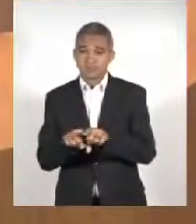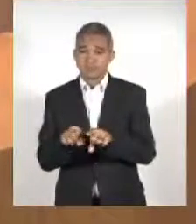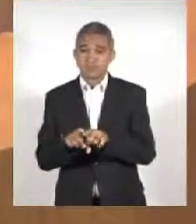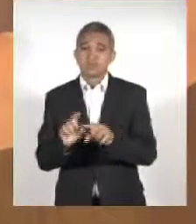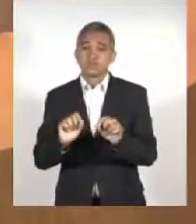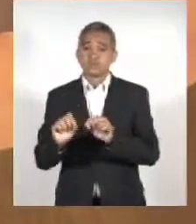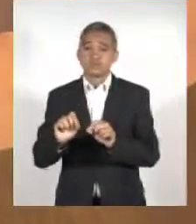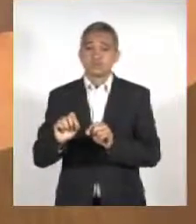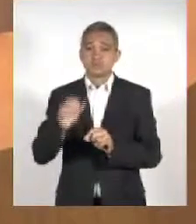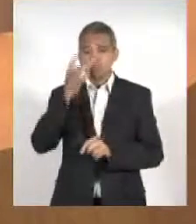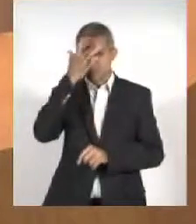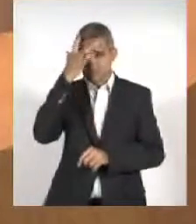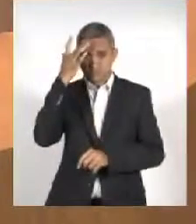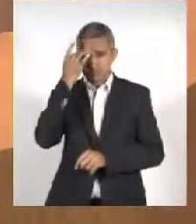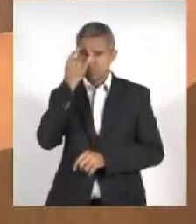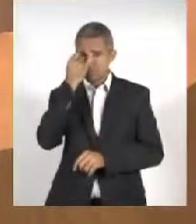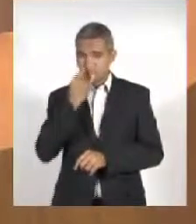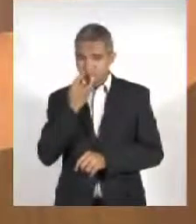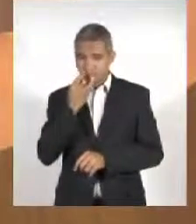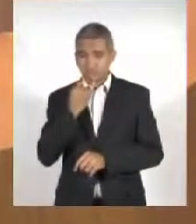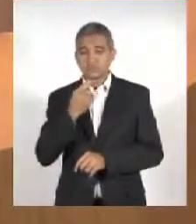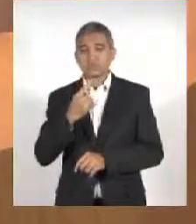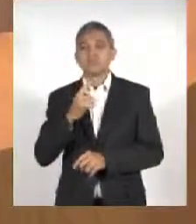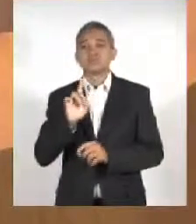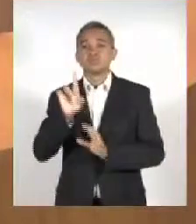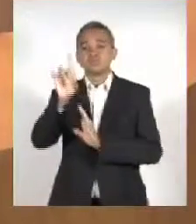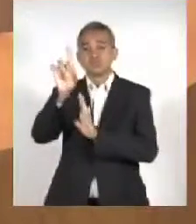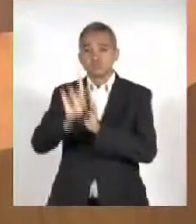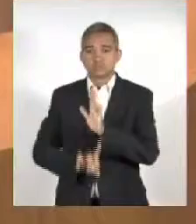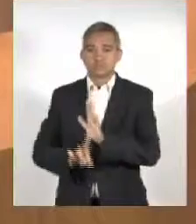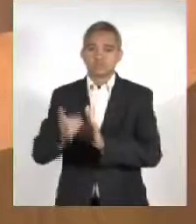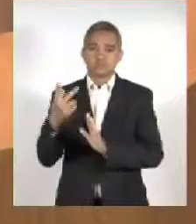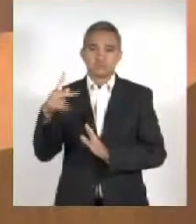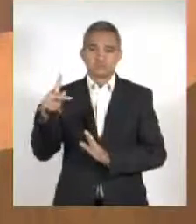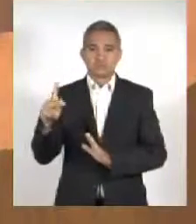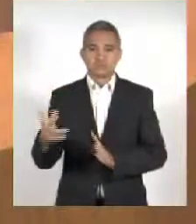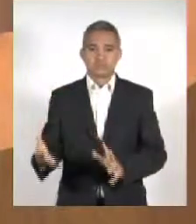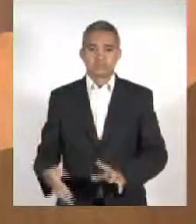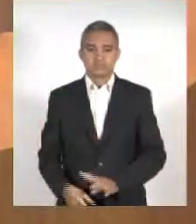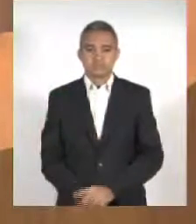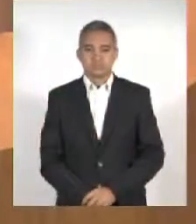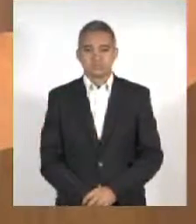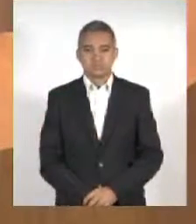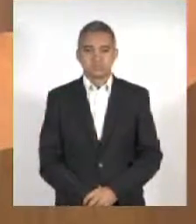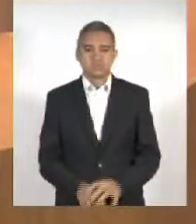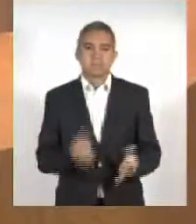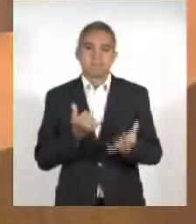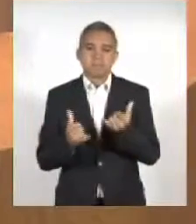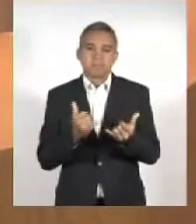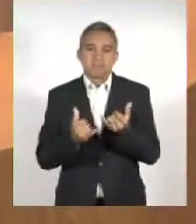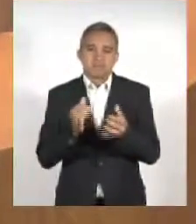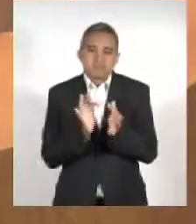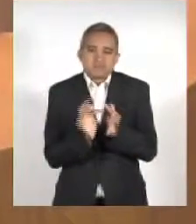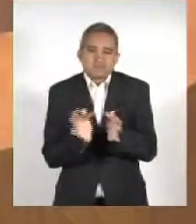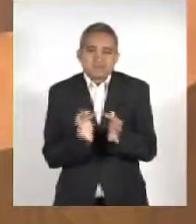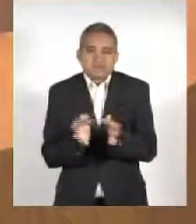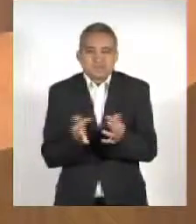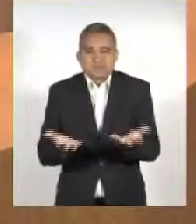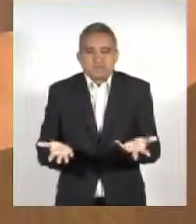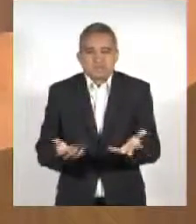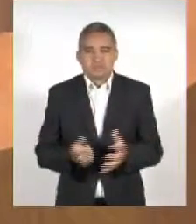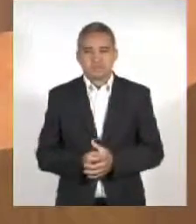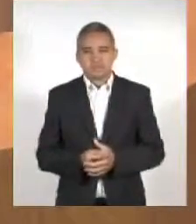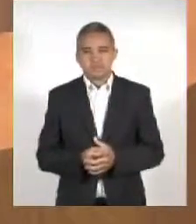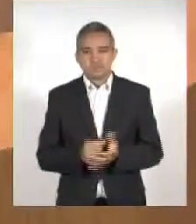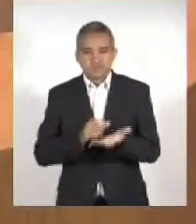com deficiência visual a sua dignidade. Para nós pode parecer simples o ato de colocar em